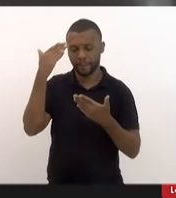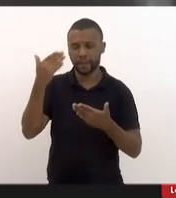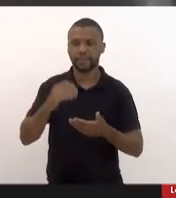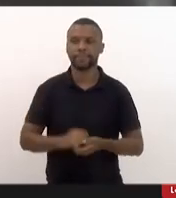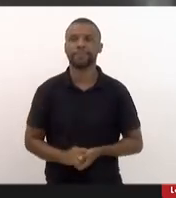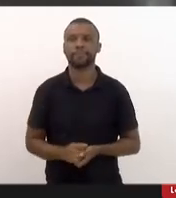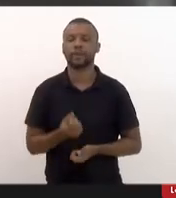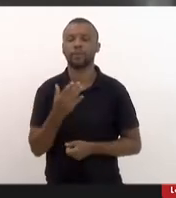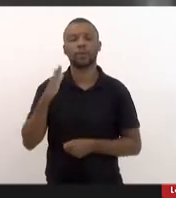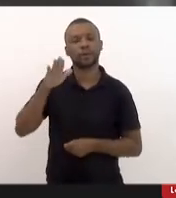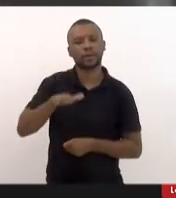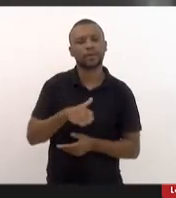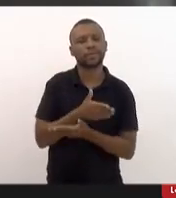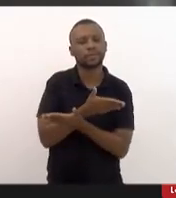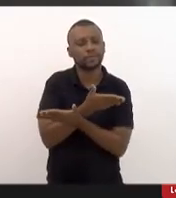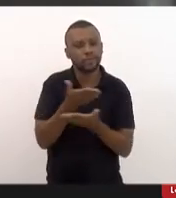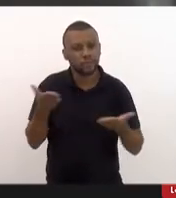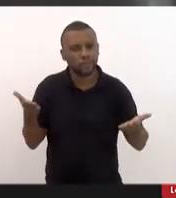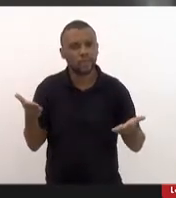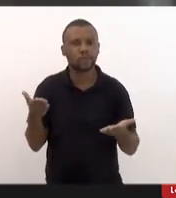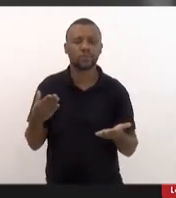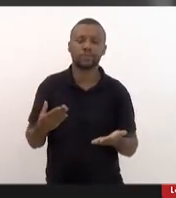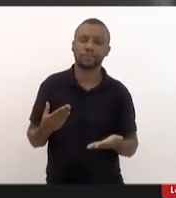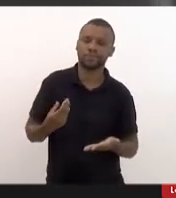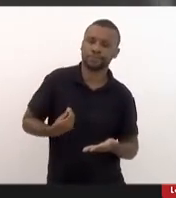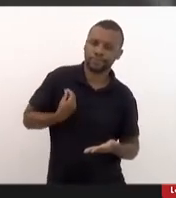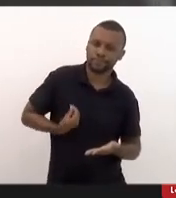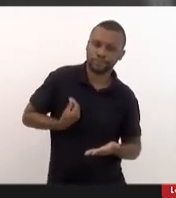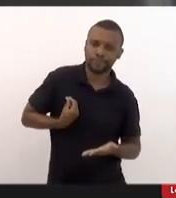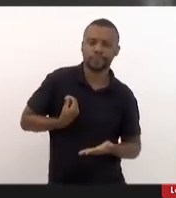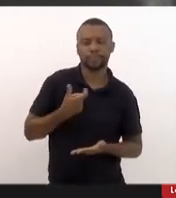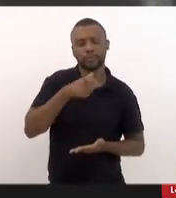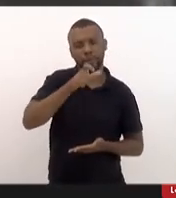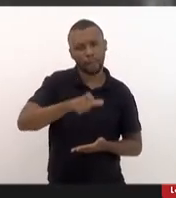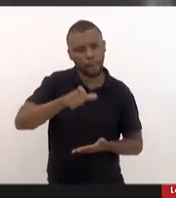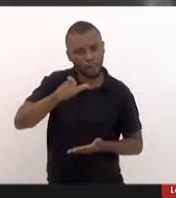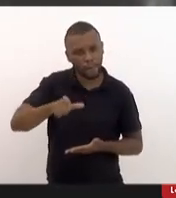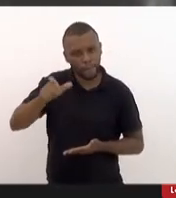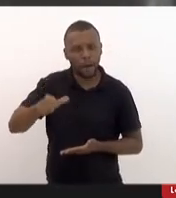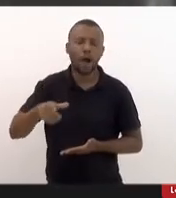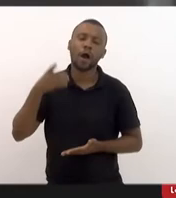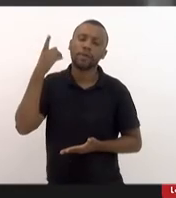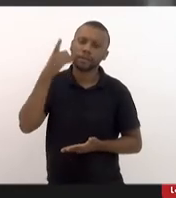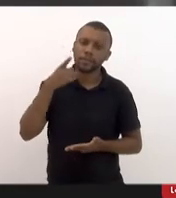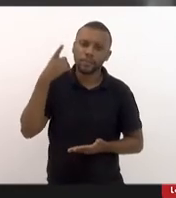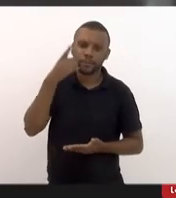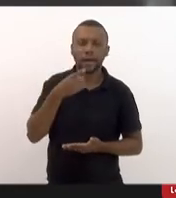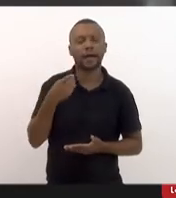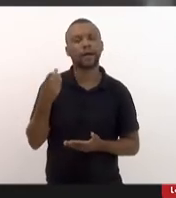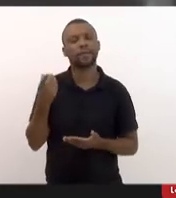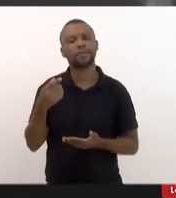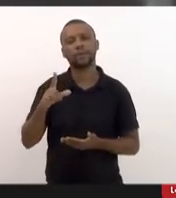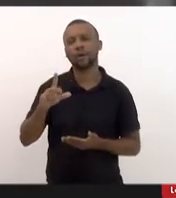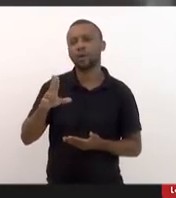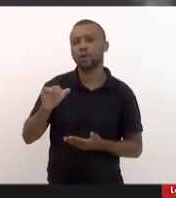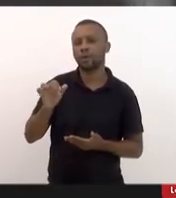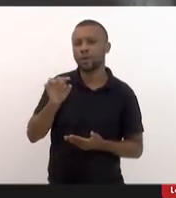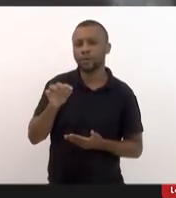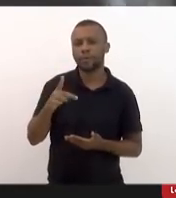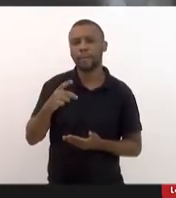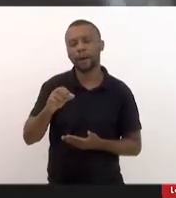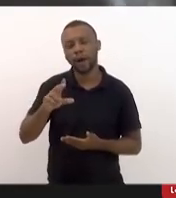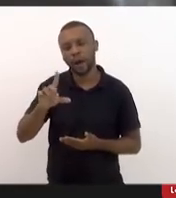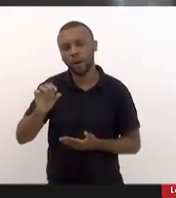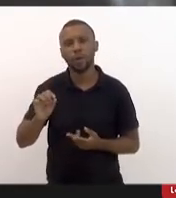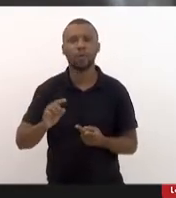Então, boa tarde a todos. Odec, Josiberg, Leymar, Paulo Osório, Luiz Paulo,